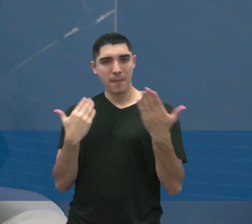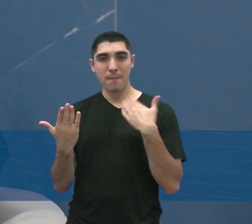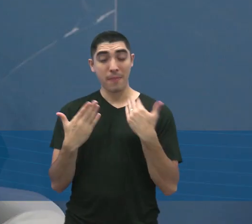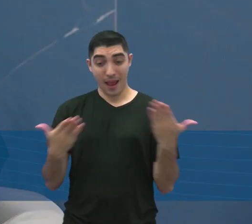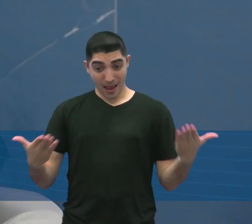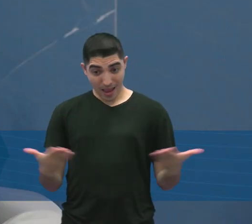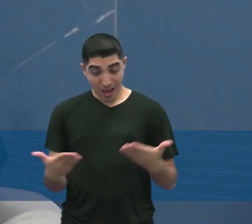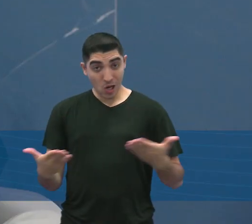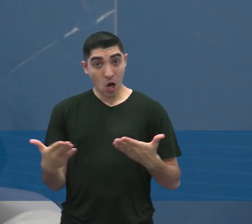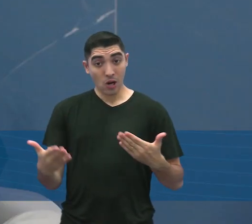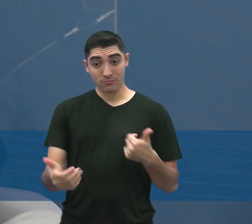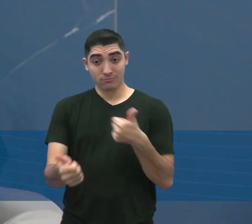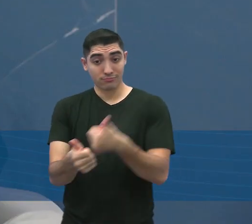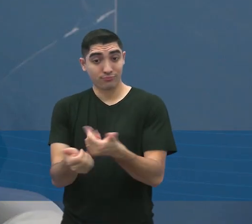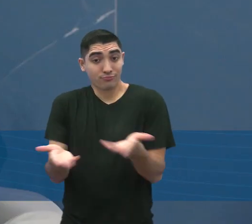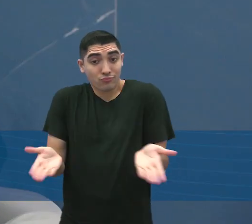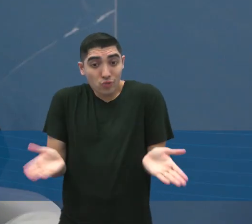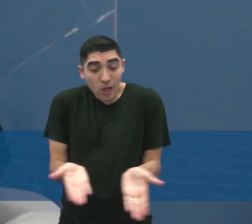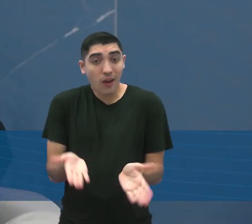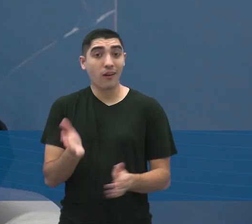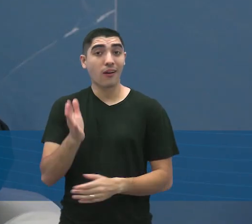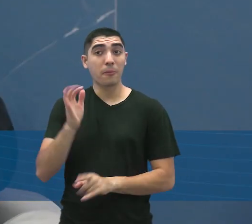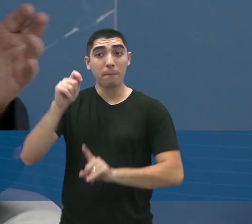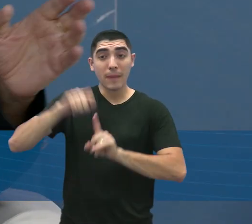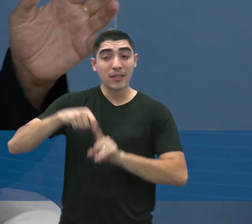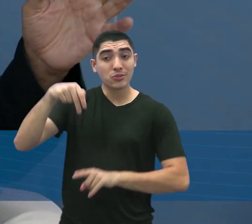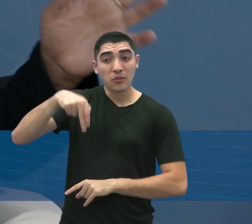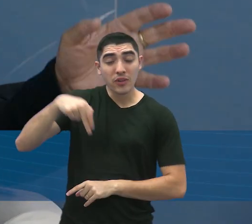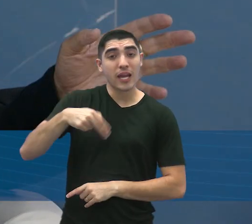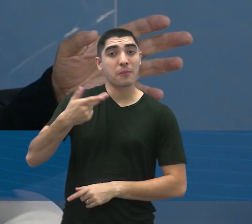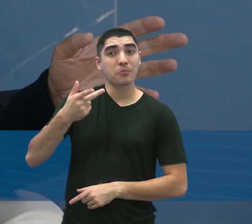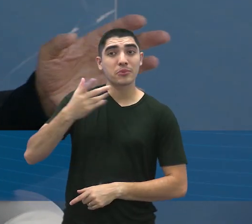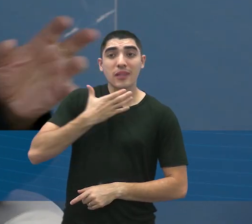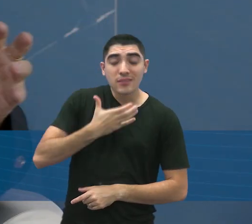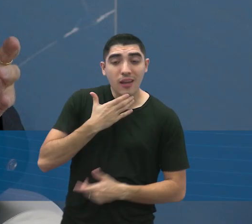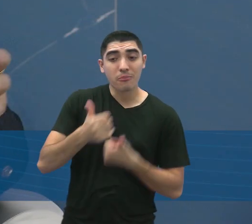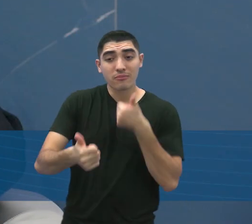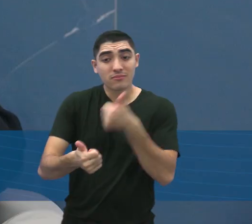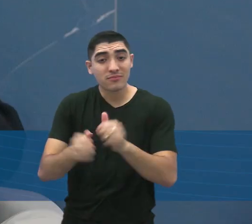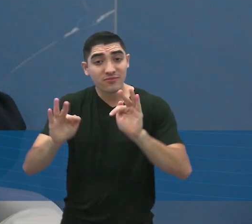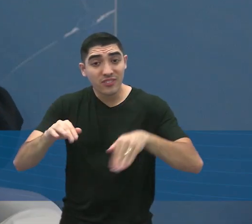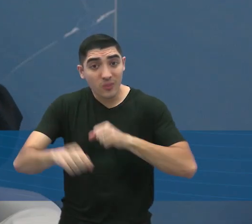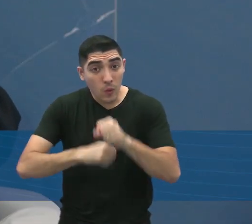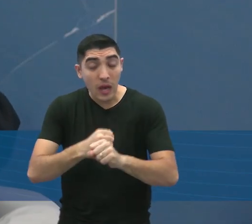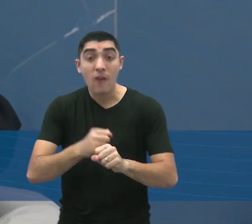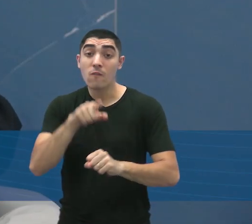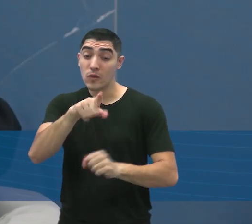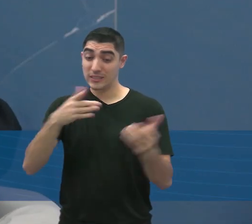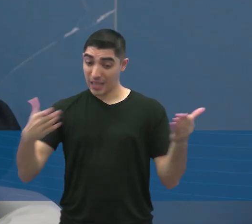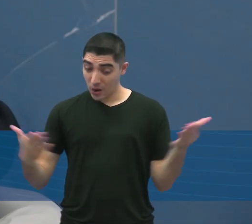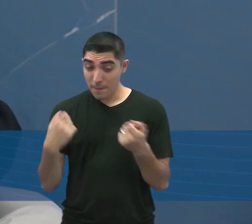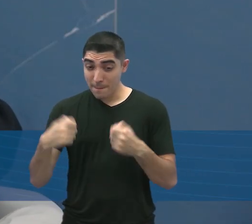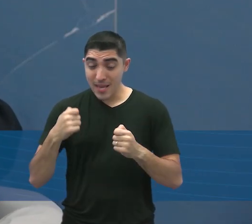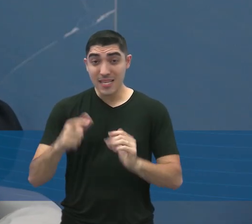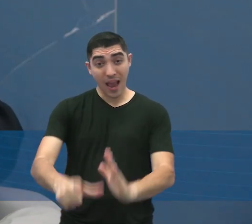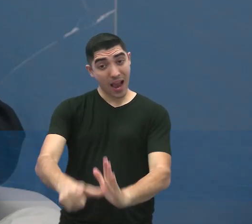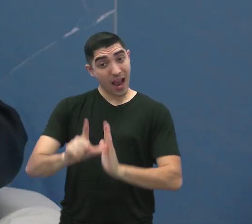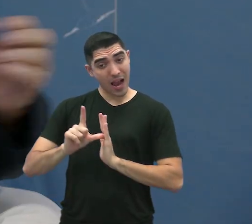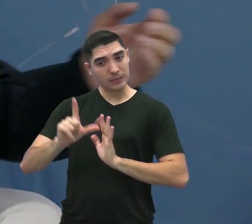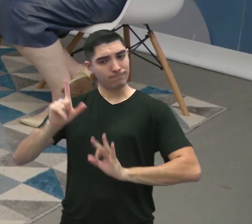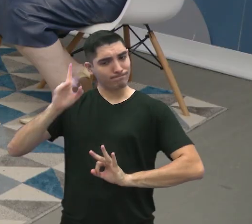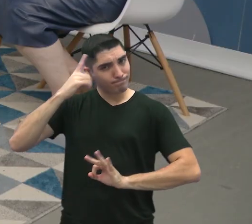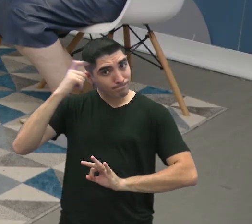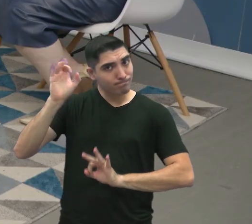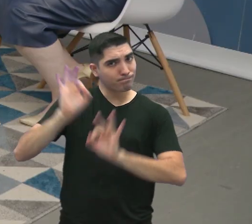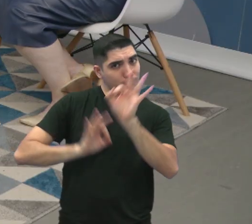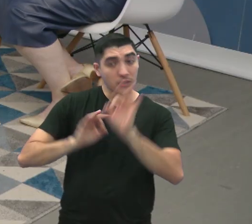no final do ano. Então, a questão toda é você fazer um planejamento agora para o ano que vem. Antecipar-se,